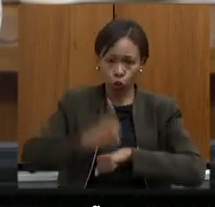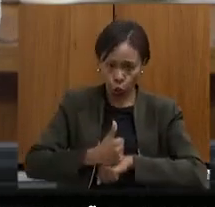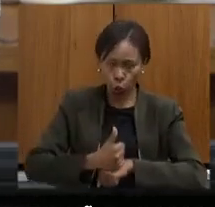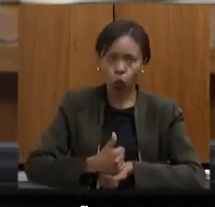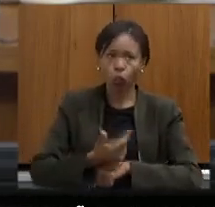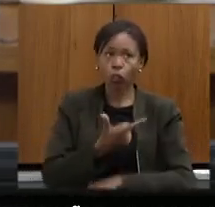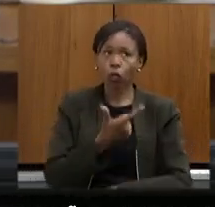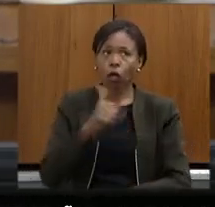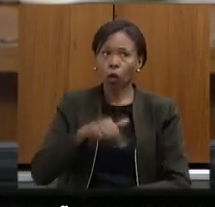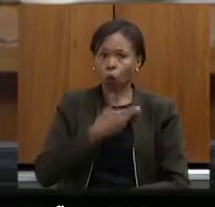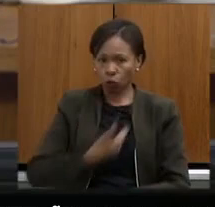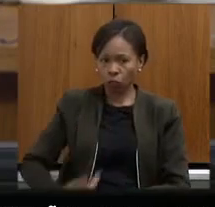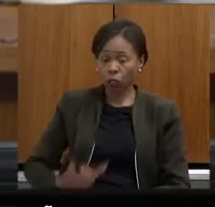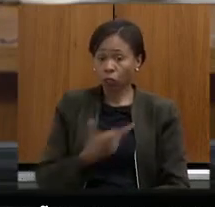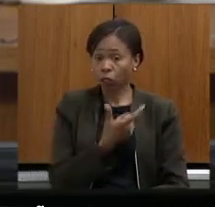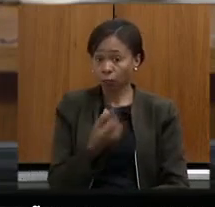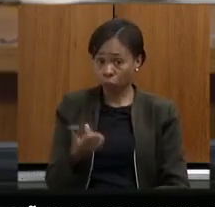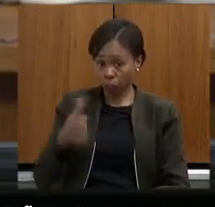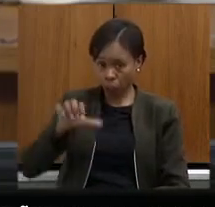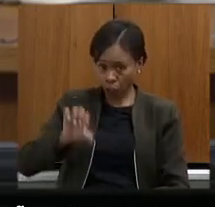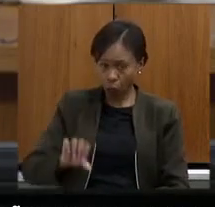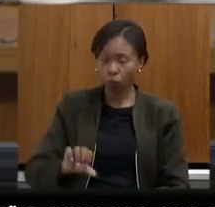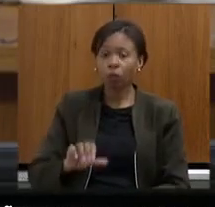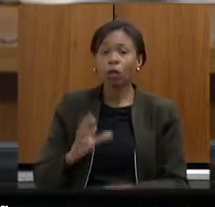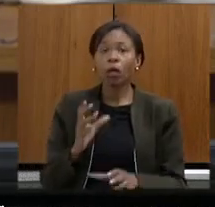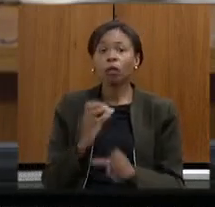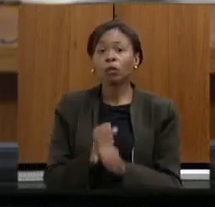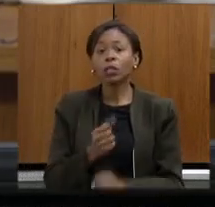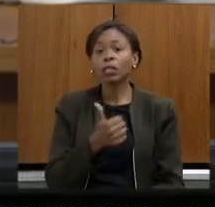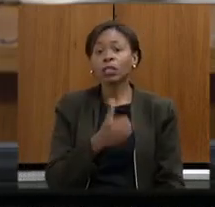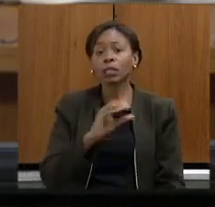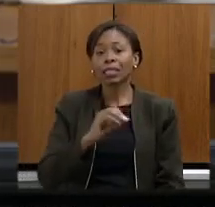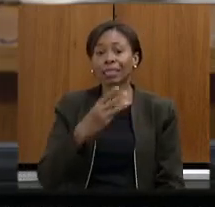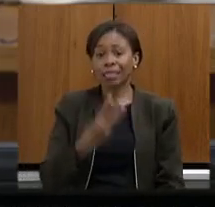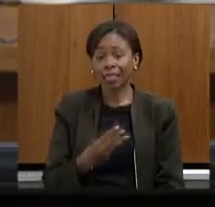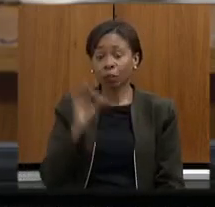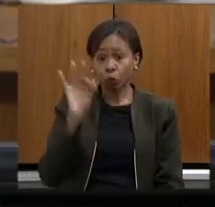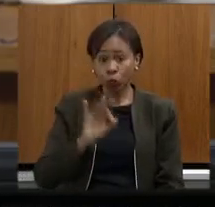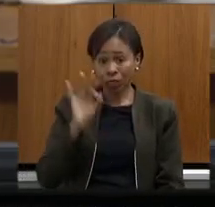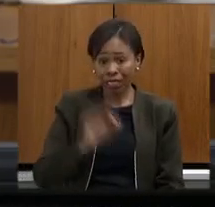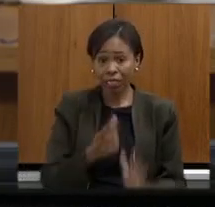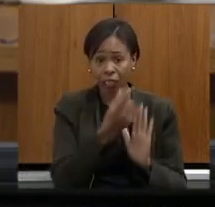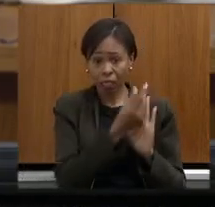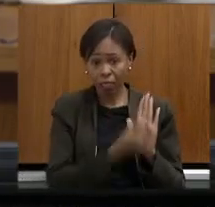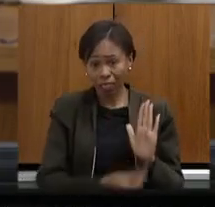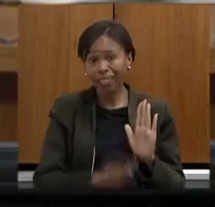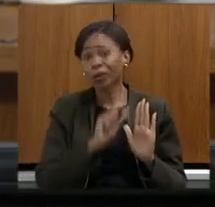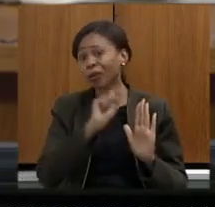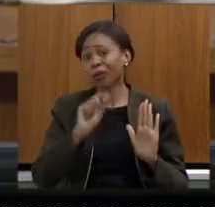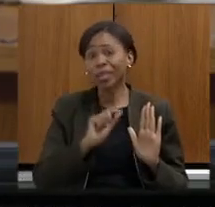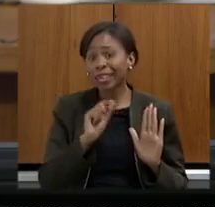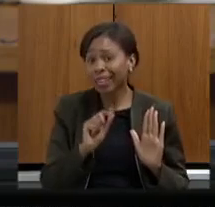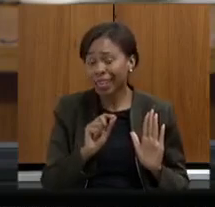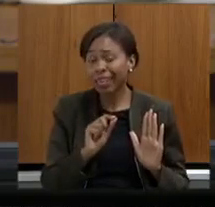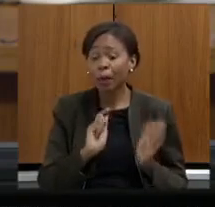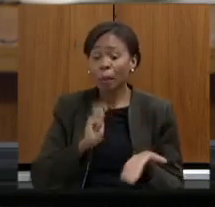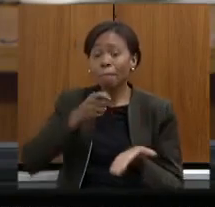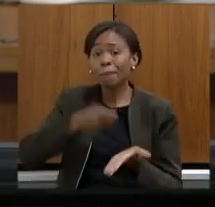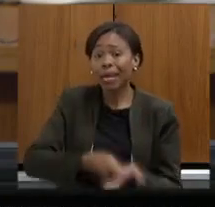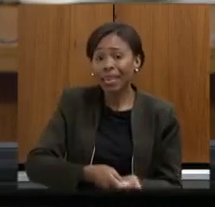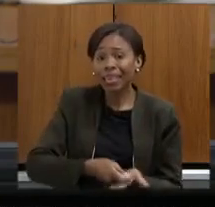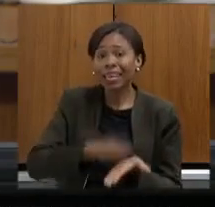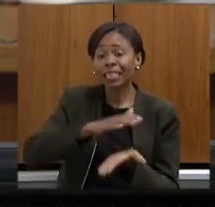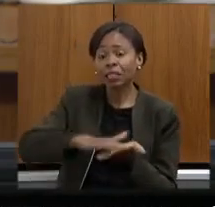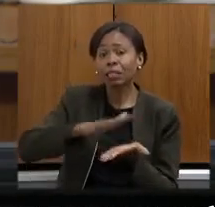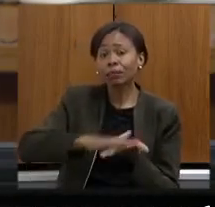2019 103 por cento da nossa receita era comprometida só com despesas obrigatórias e quando a gente trata de